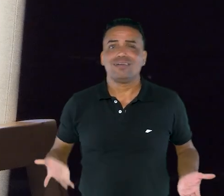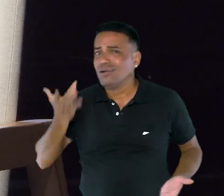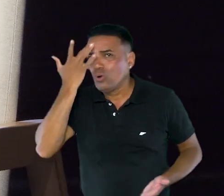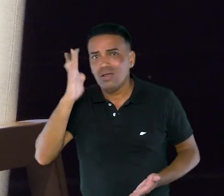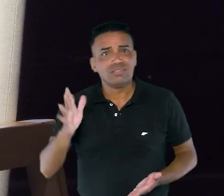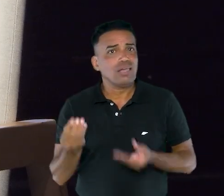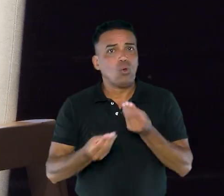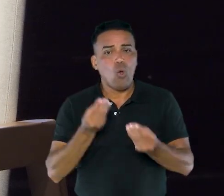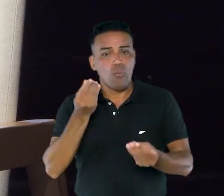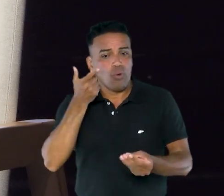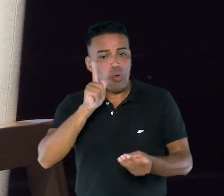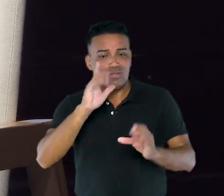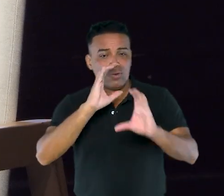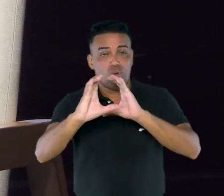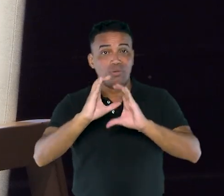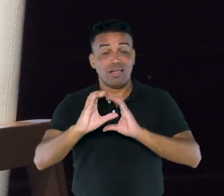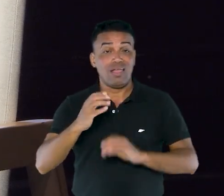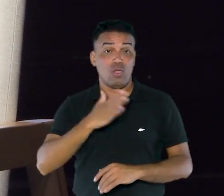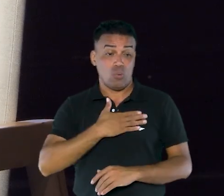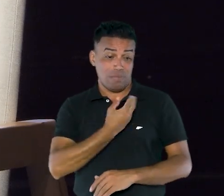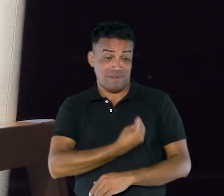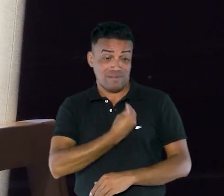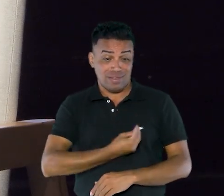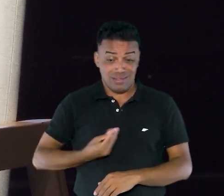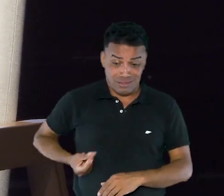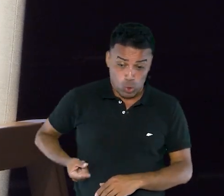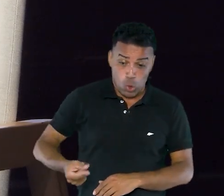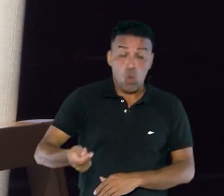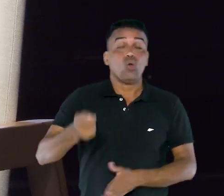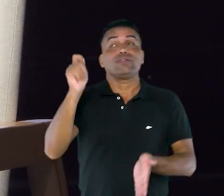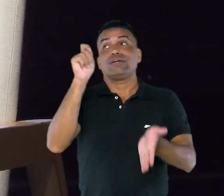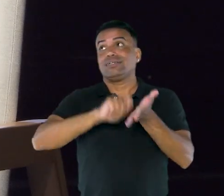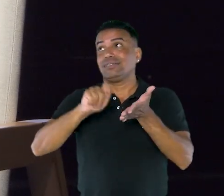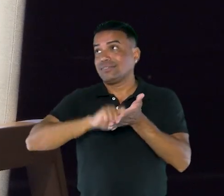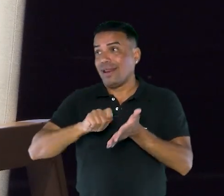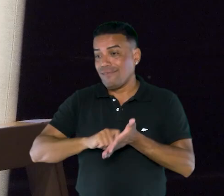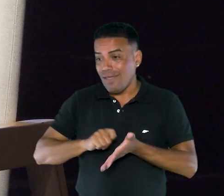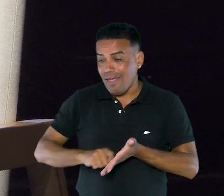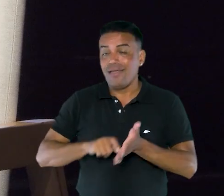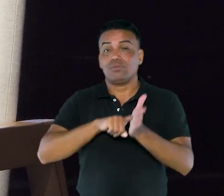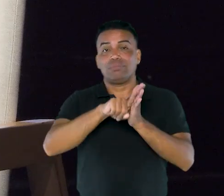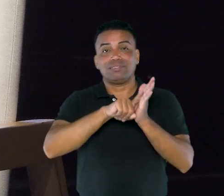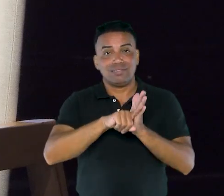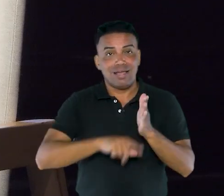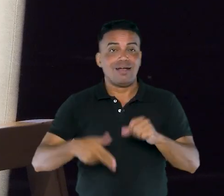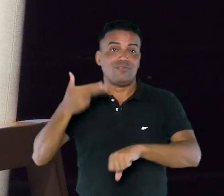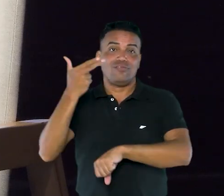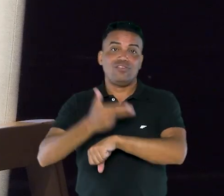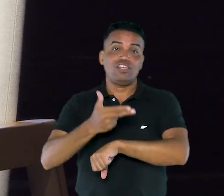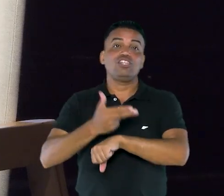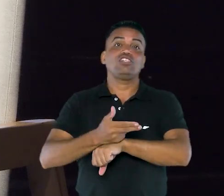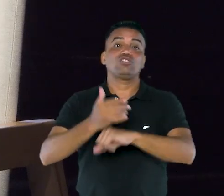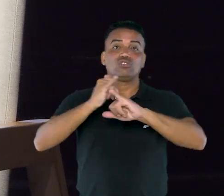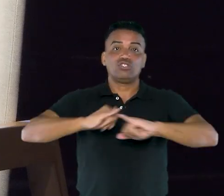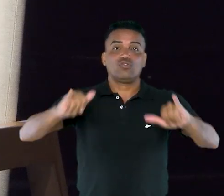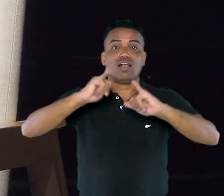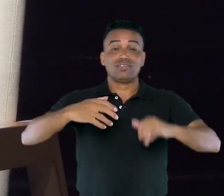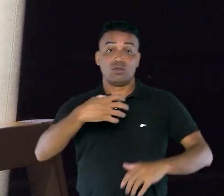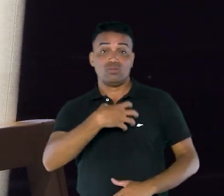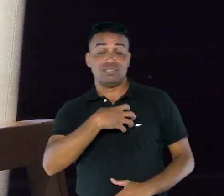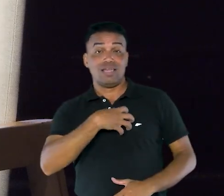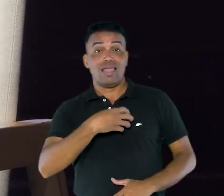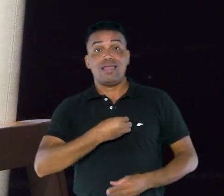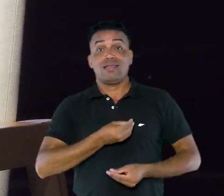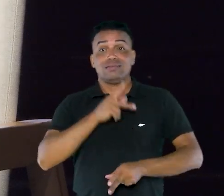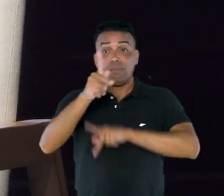sei como a gente comunica. Eu passei a minha vida toda escrevendo, fazendo vídeos de divulgação científica, de